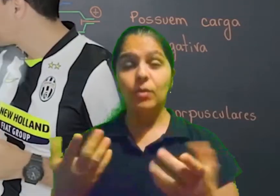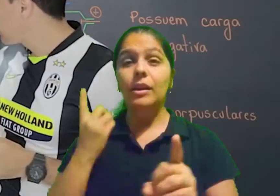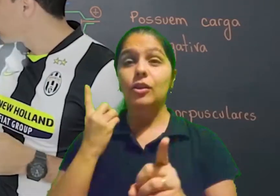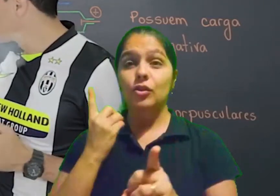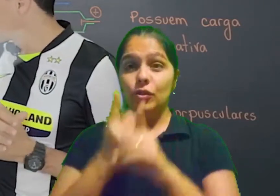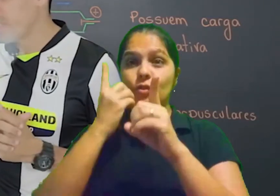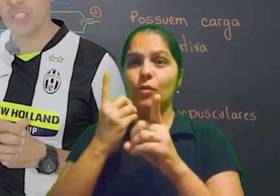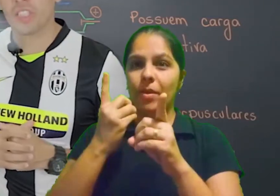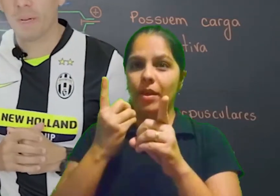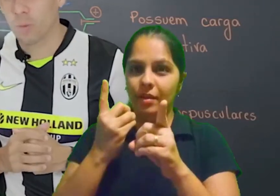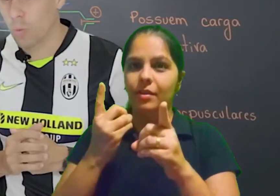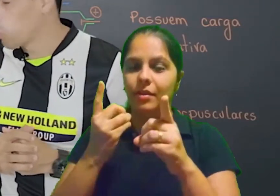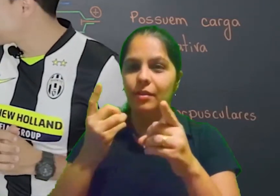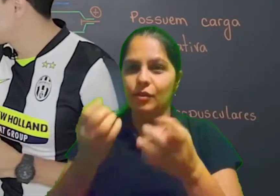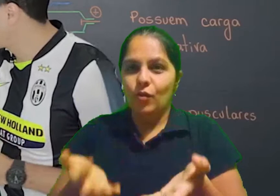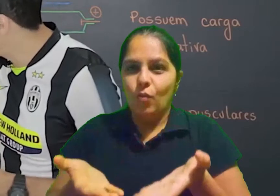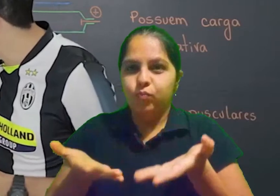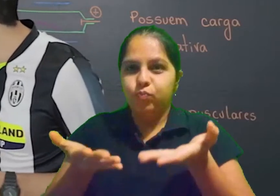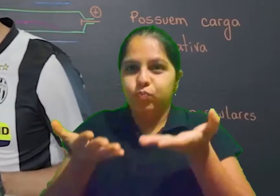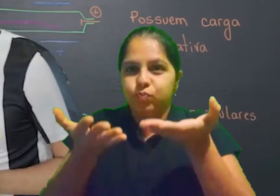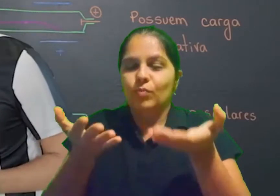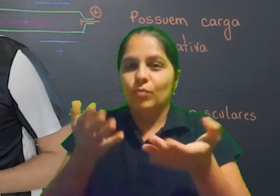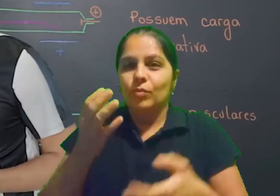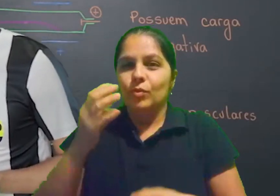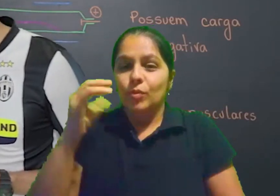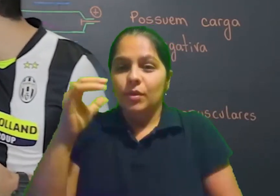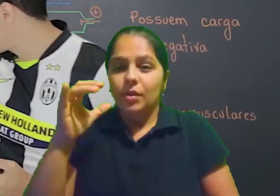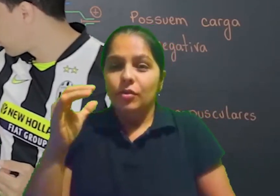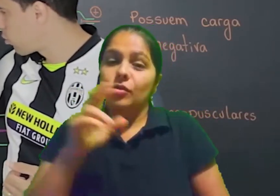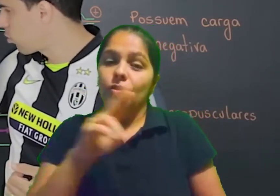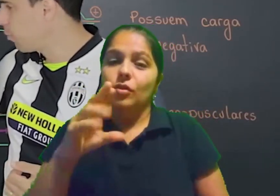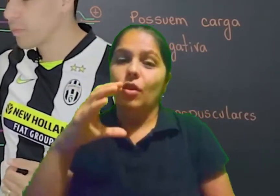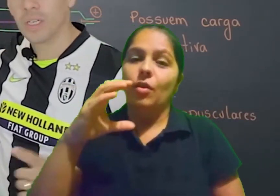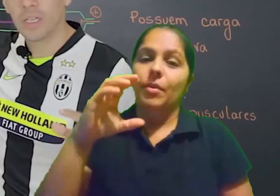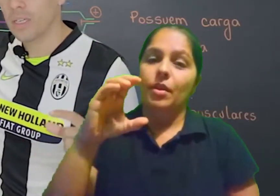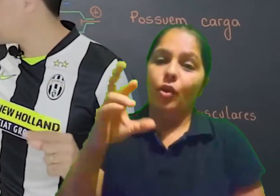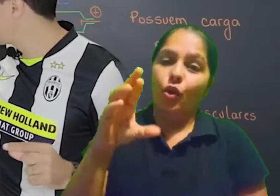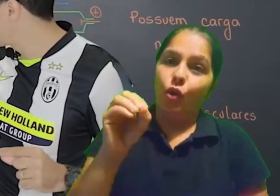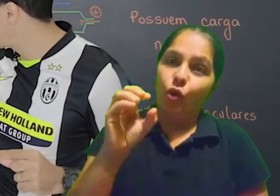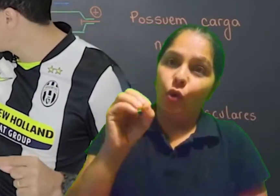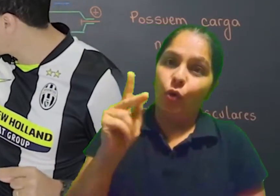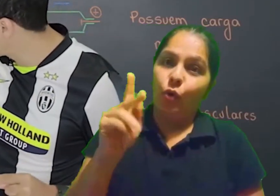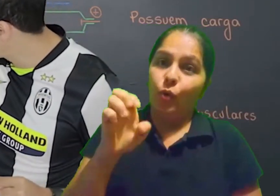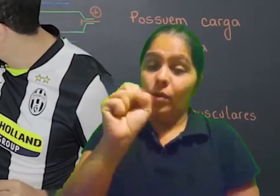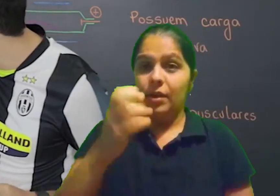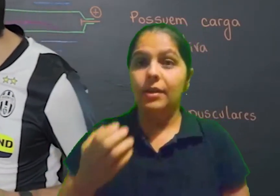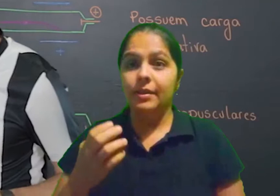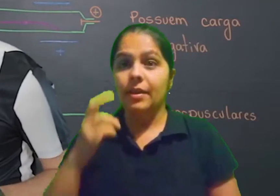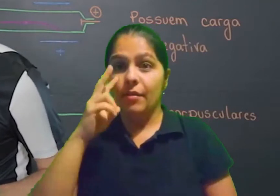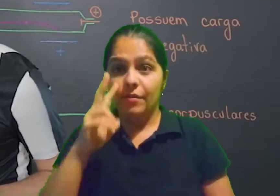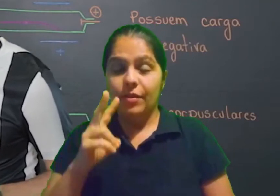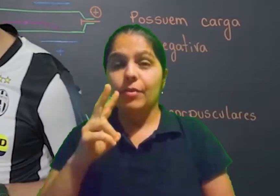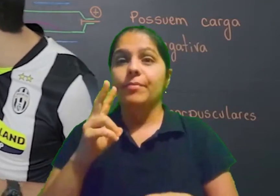eletricidade, um cientista chamado Crookes, ele criou um tubo de vidro. E nesse tubo de vidro ele colocou